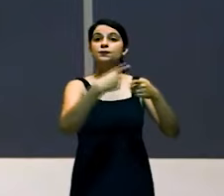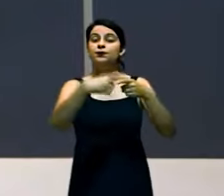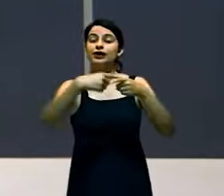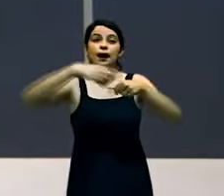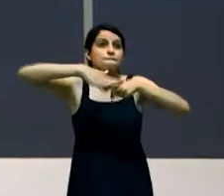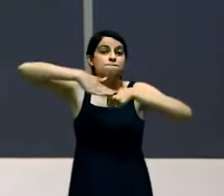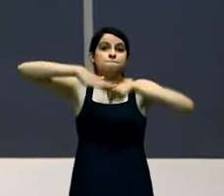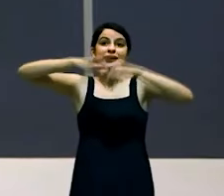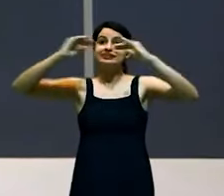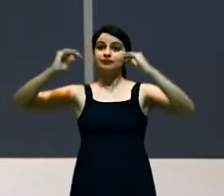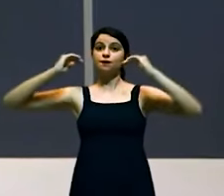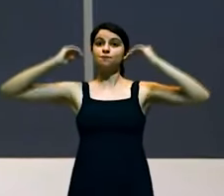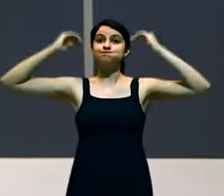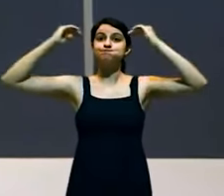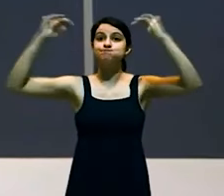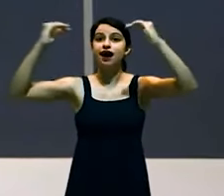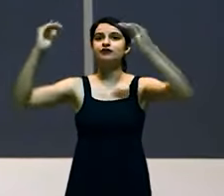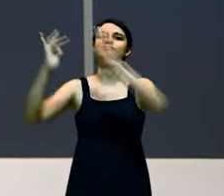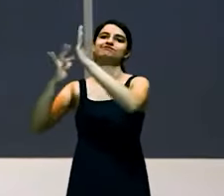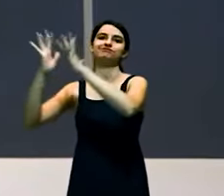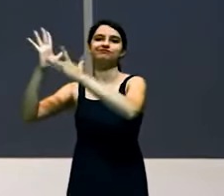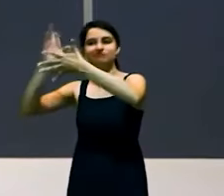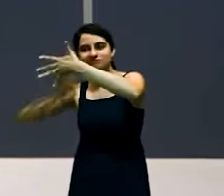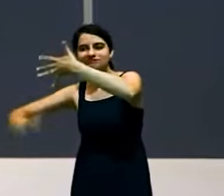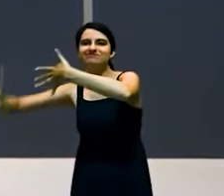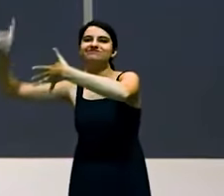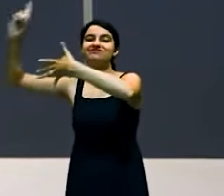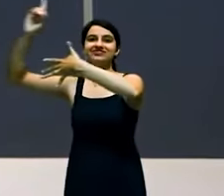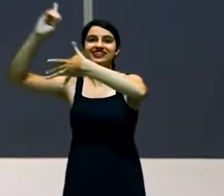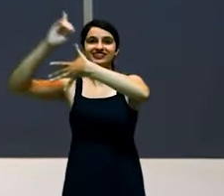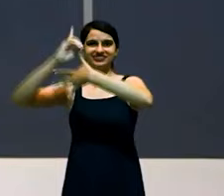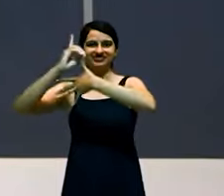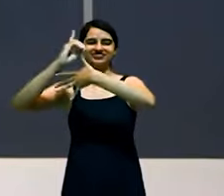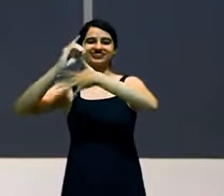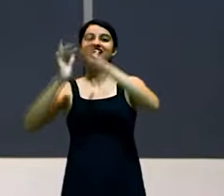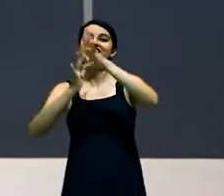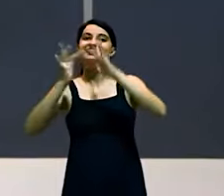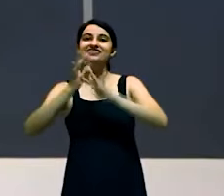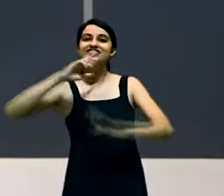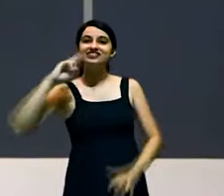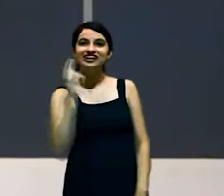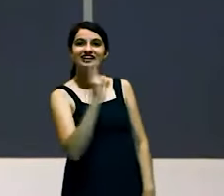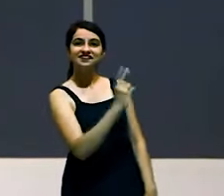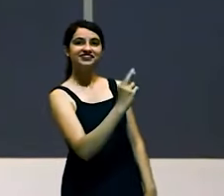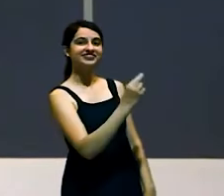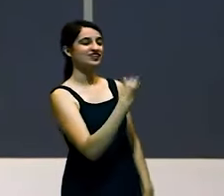momento. E Jesus disse para Marta, e isso me chama a atenção, palavras de